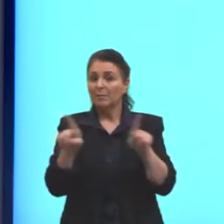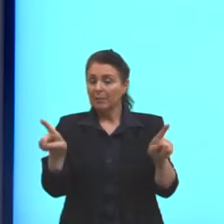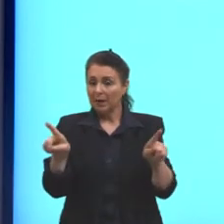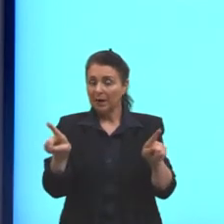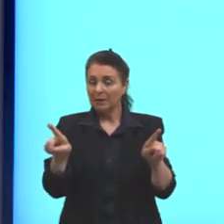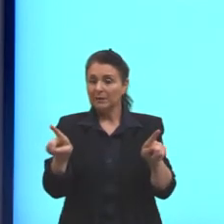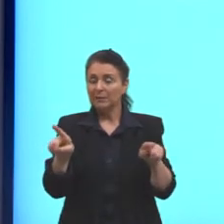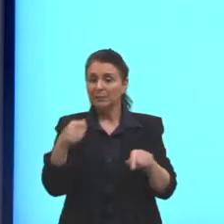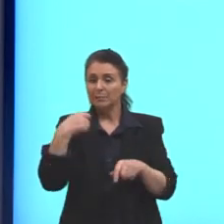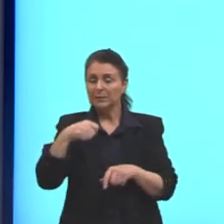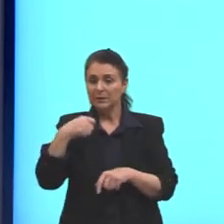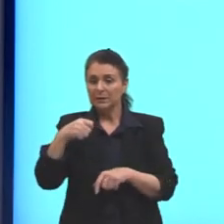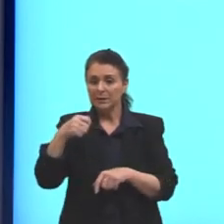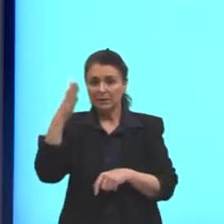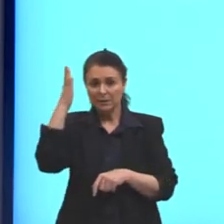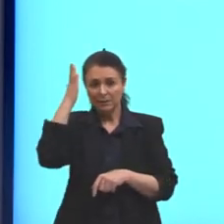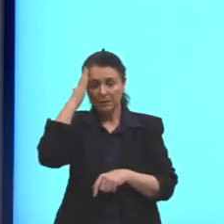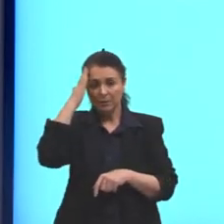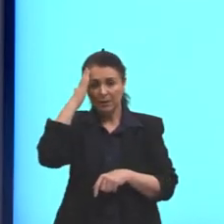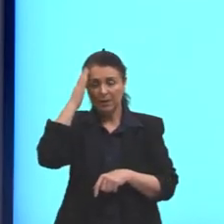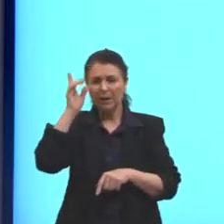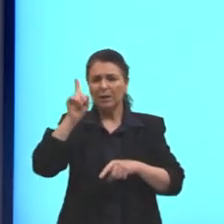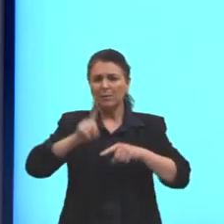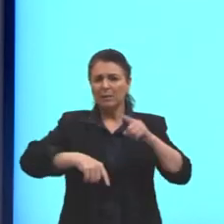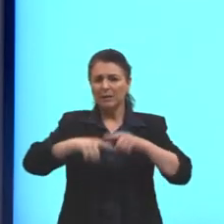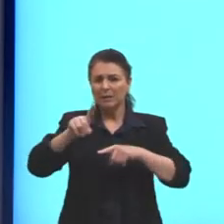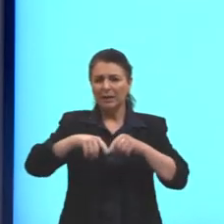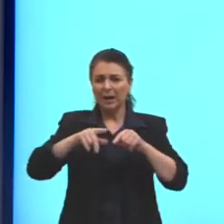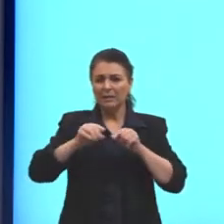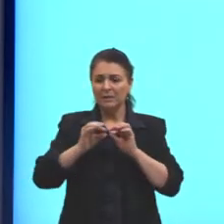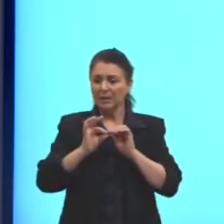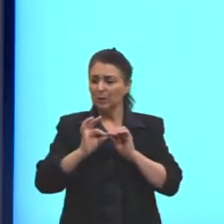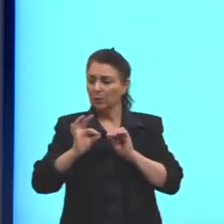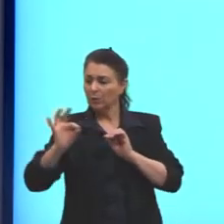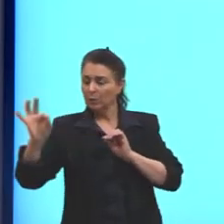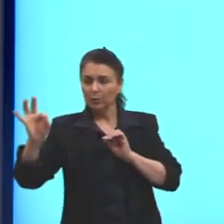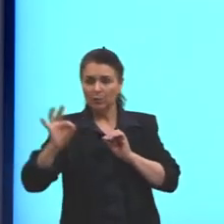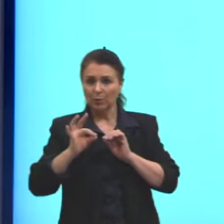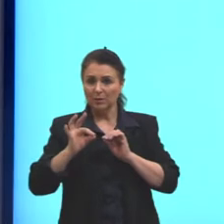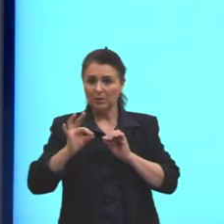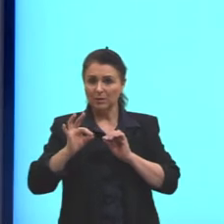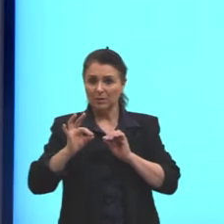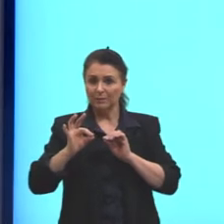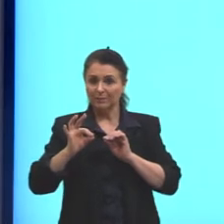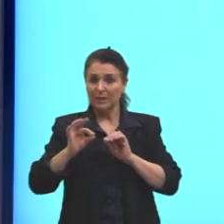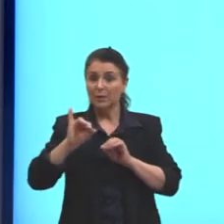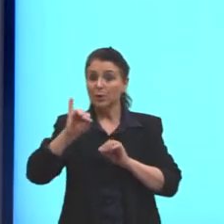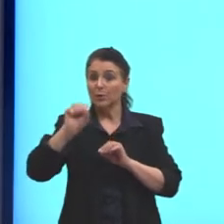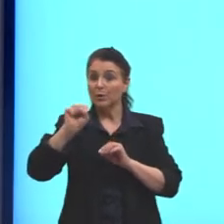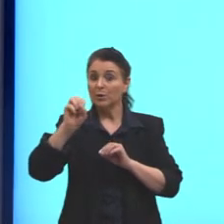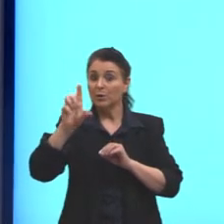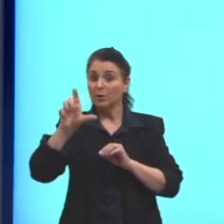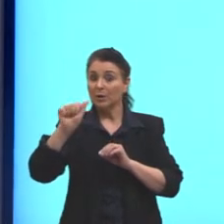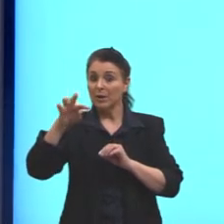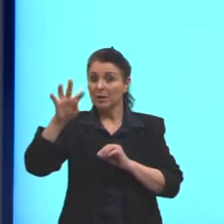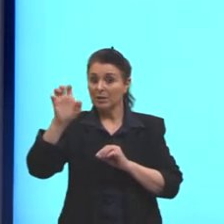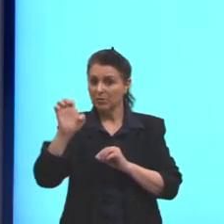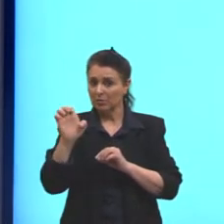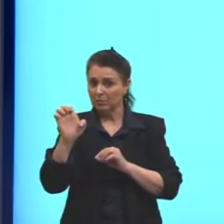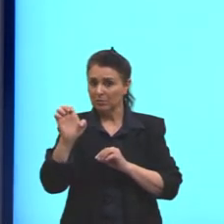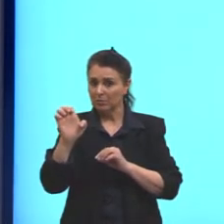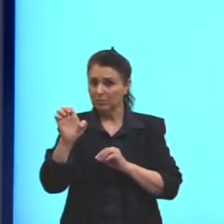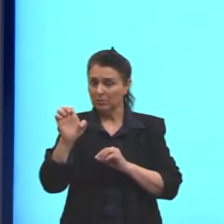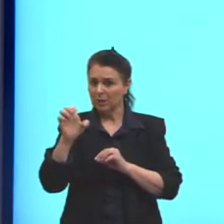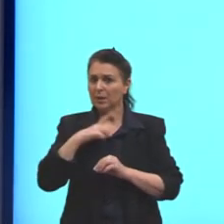eletrostática a gente precisa saber então que são materiais Condutores é isolantes que são os principais tá não quer dizer que não existam